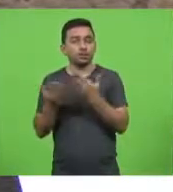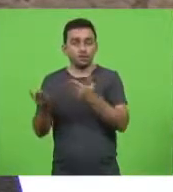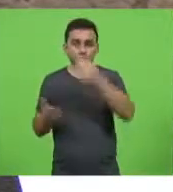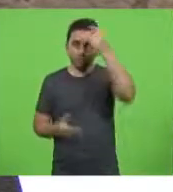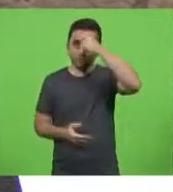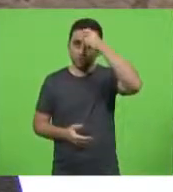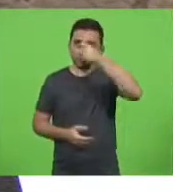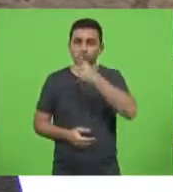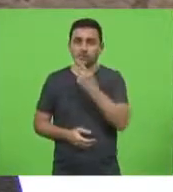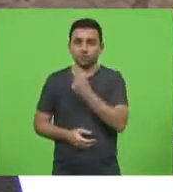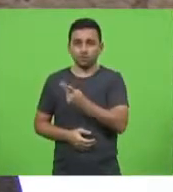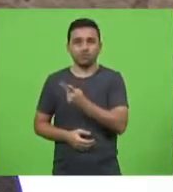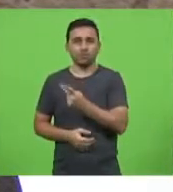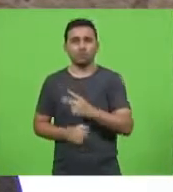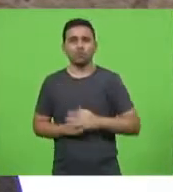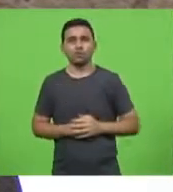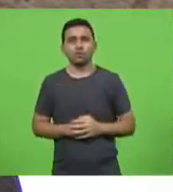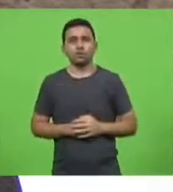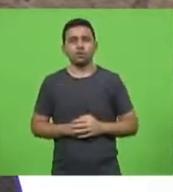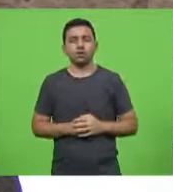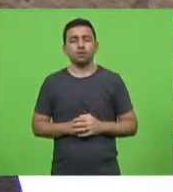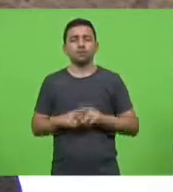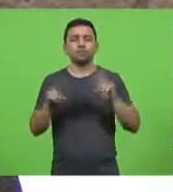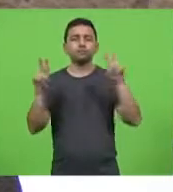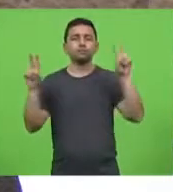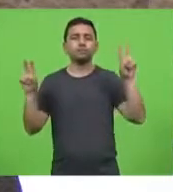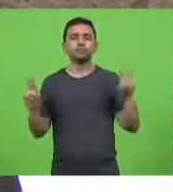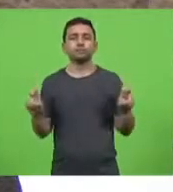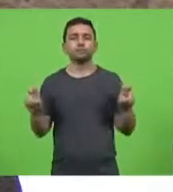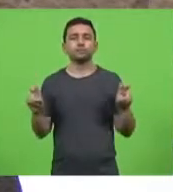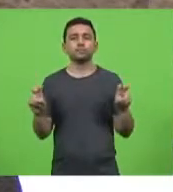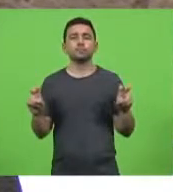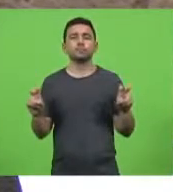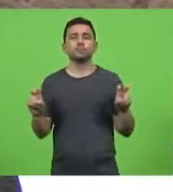falou sobre a questão do